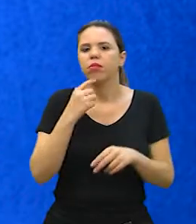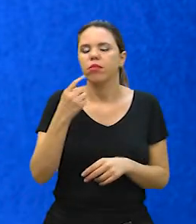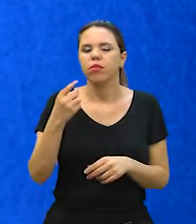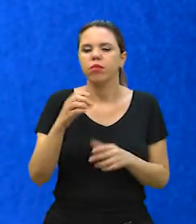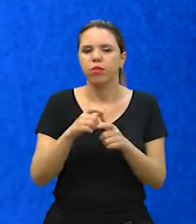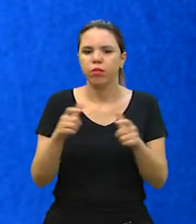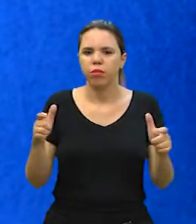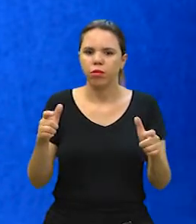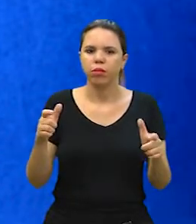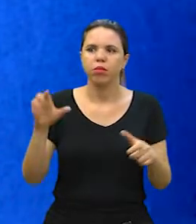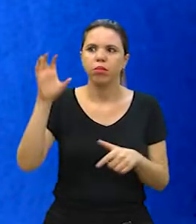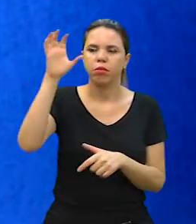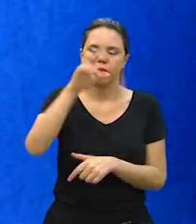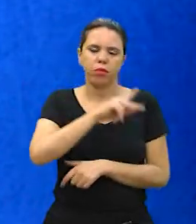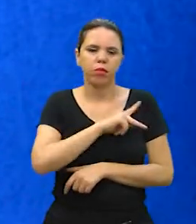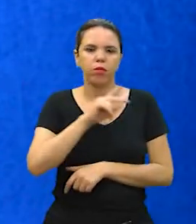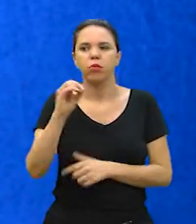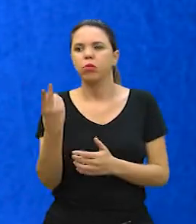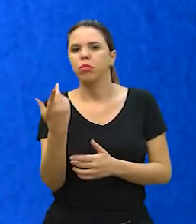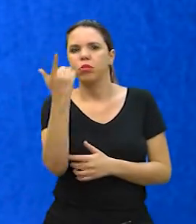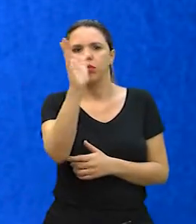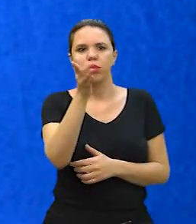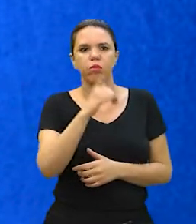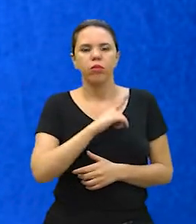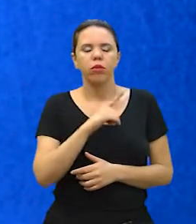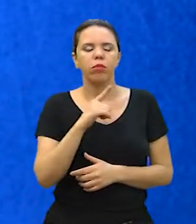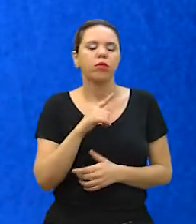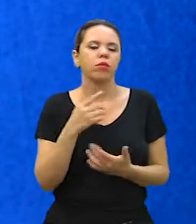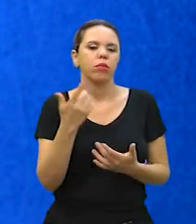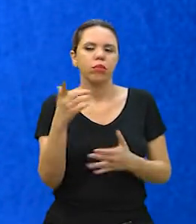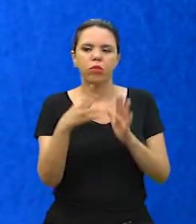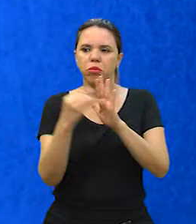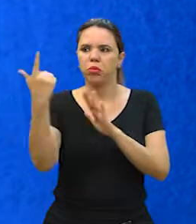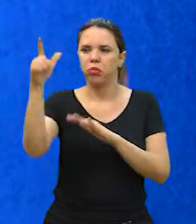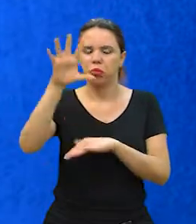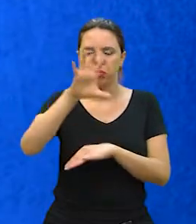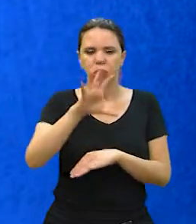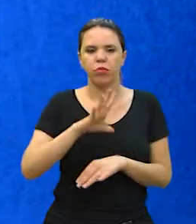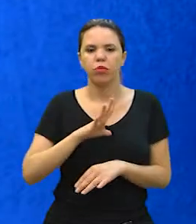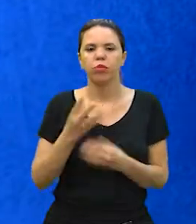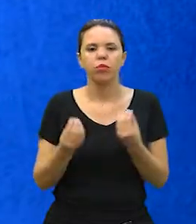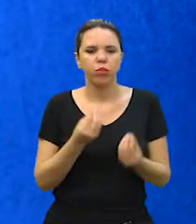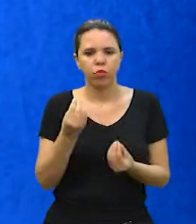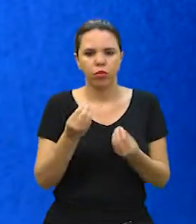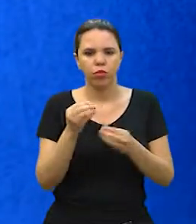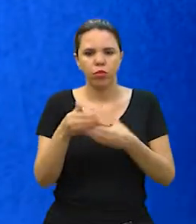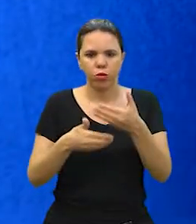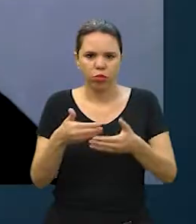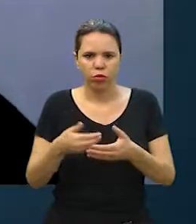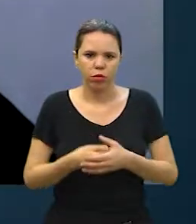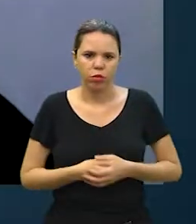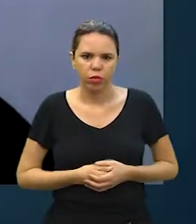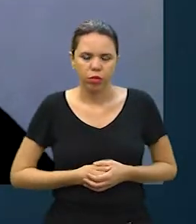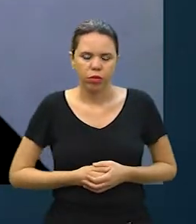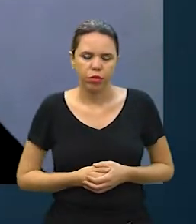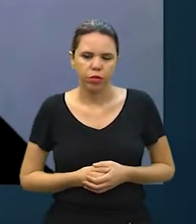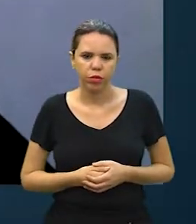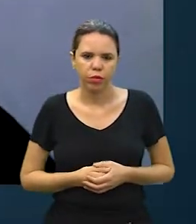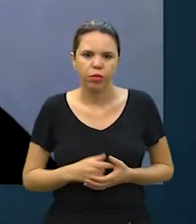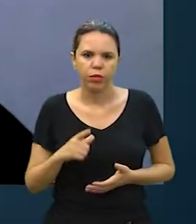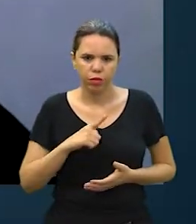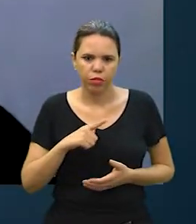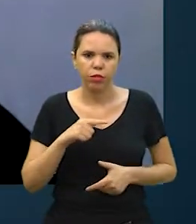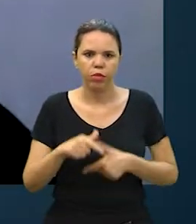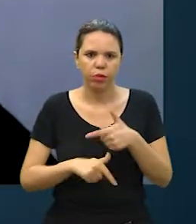Campina Grande inicialmente, hoje eles já têm outros modelos em outras cidades, como que está esse processo? Então, hoje a gente